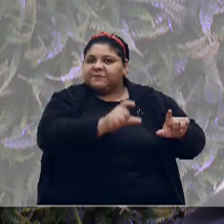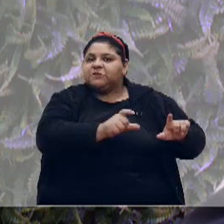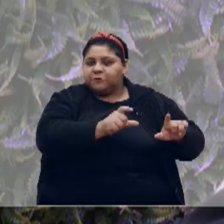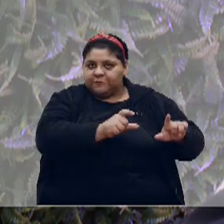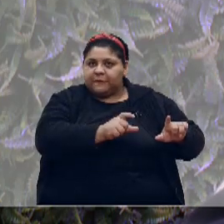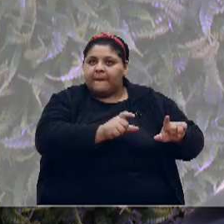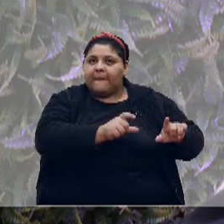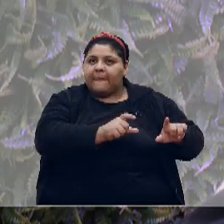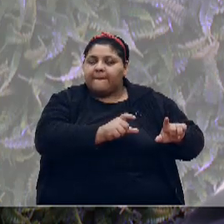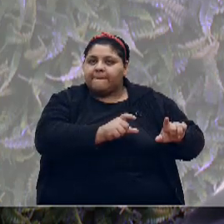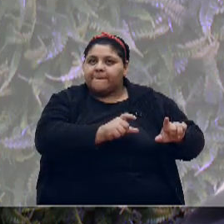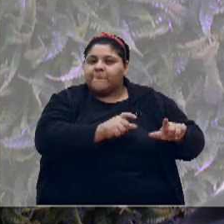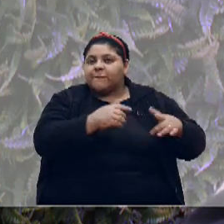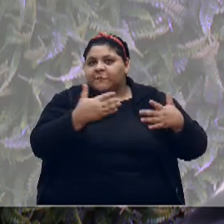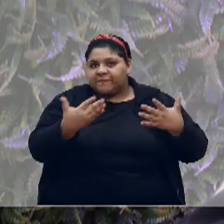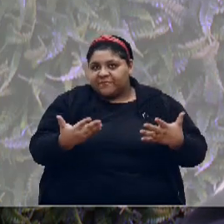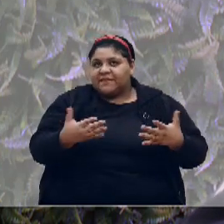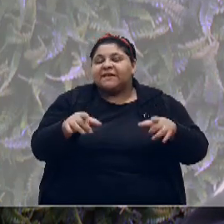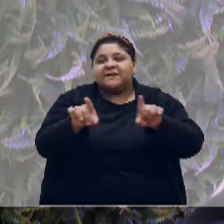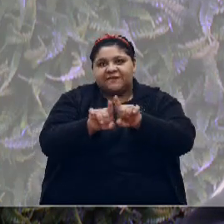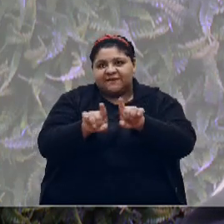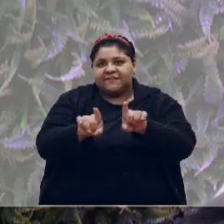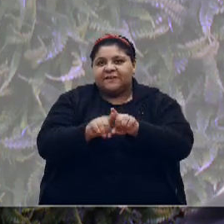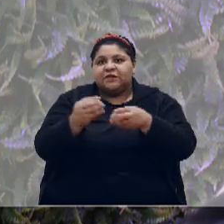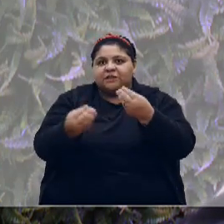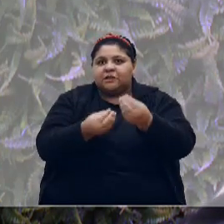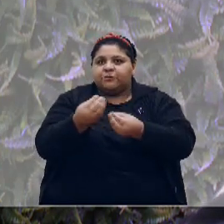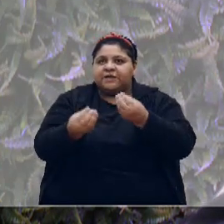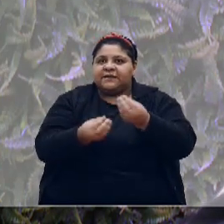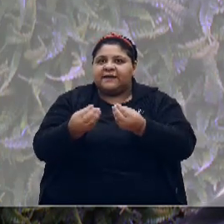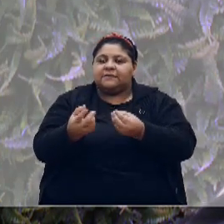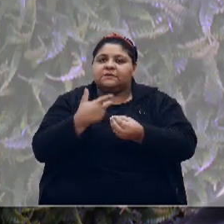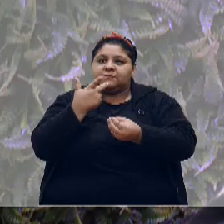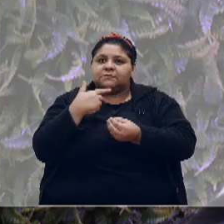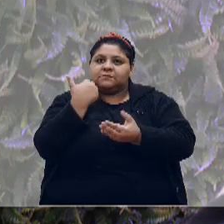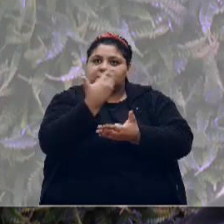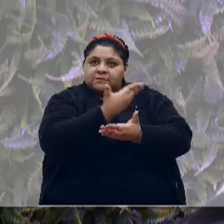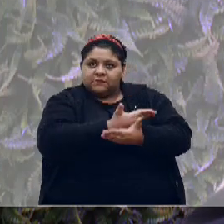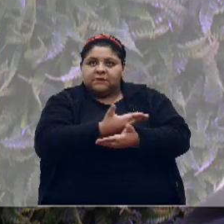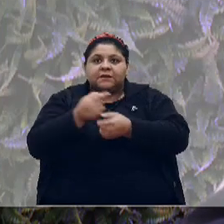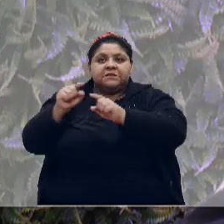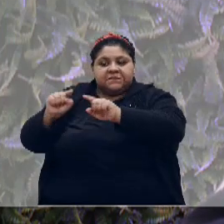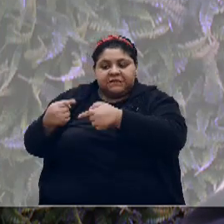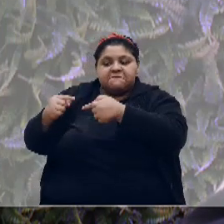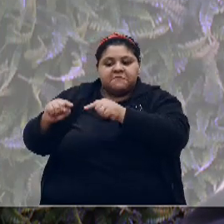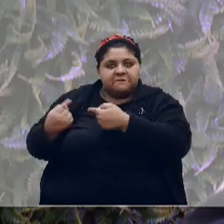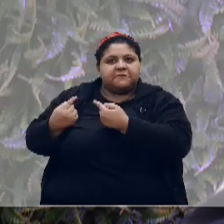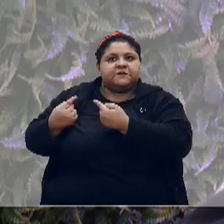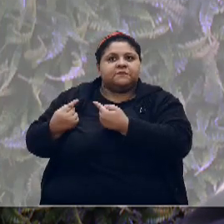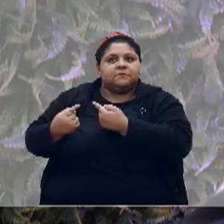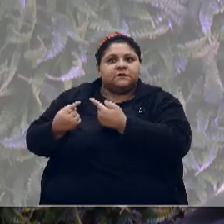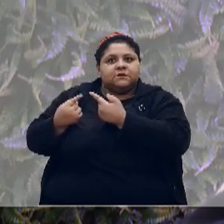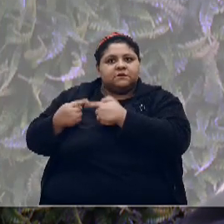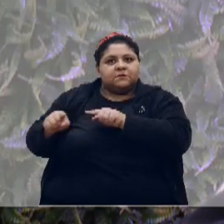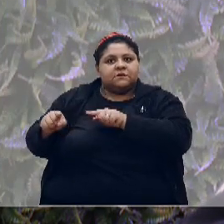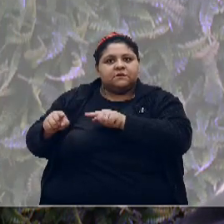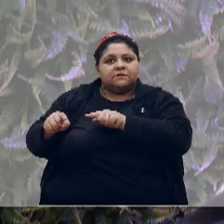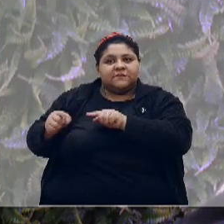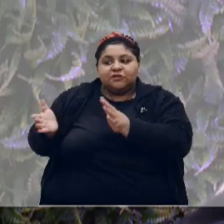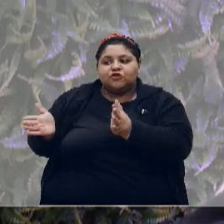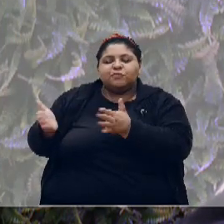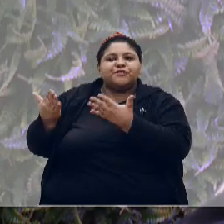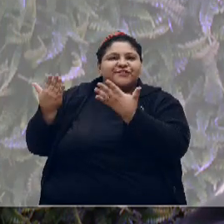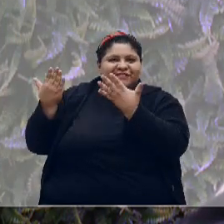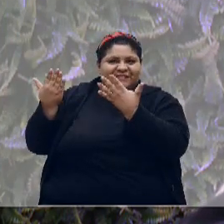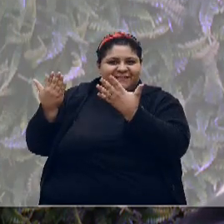né? Então, também, como as meninas já disseram, é extremamente desafiador, mas é uma coisa que nos motiva, né?